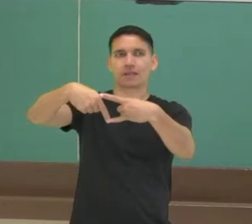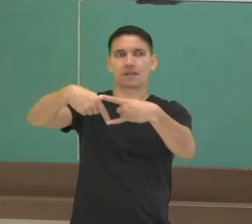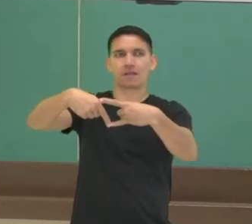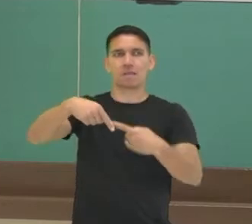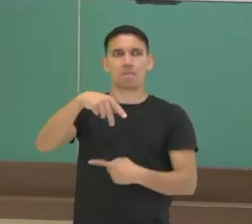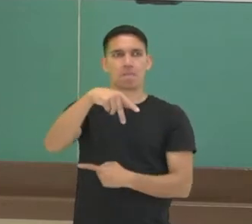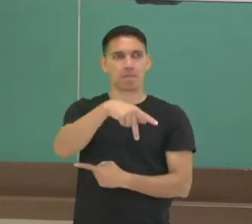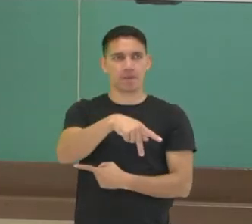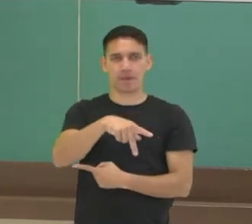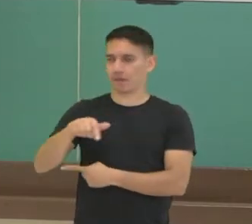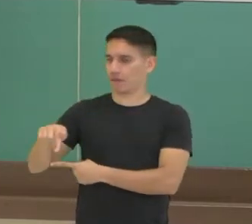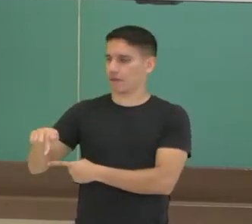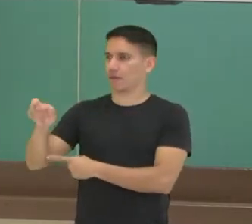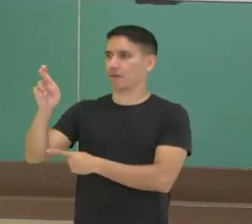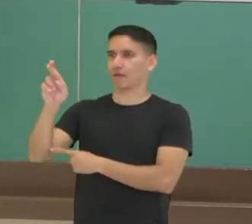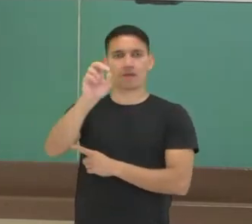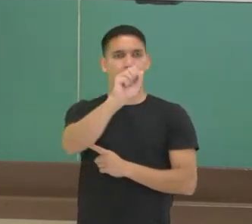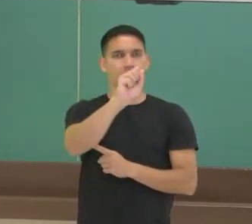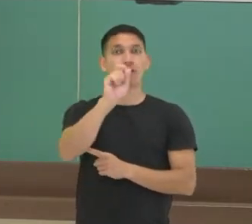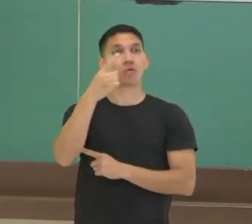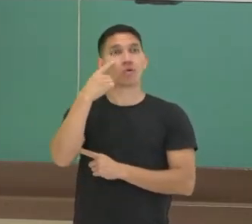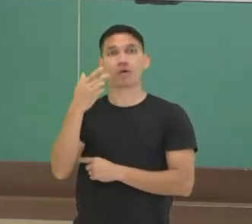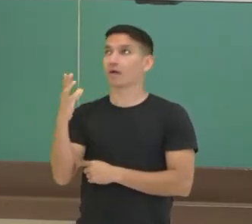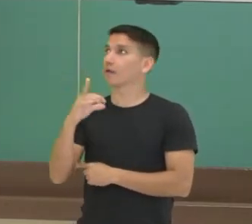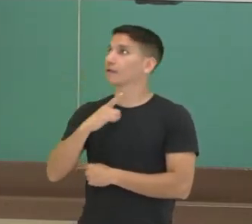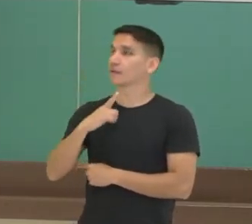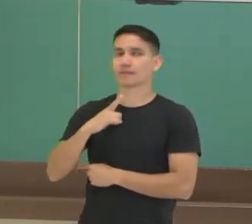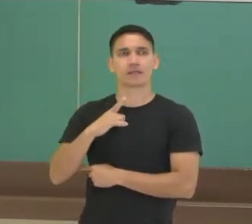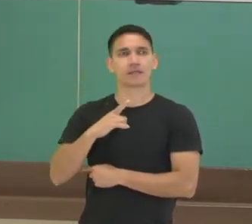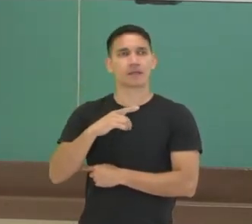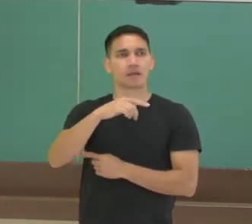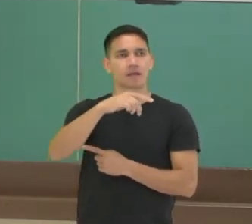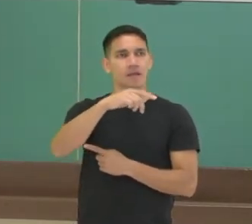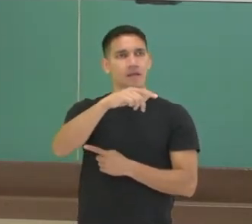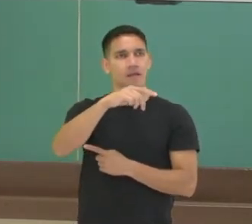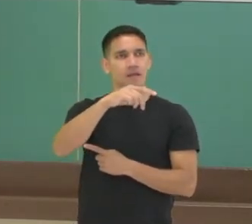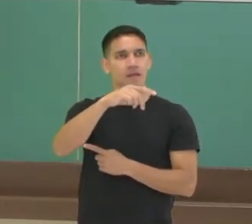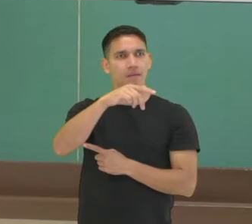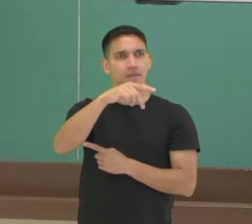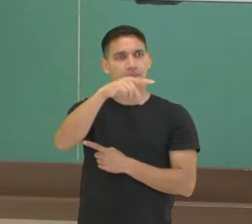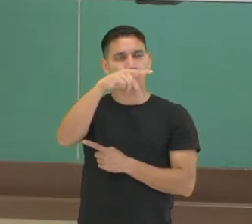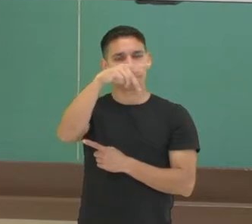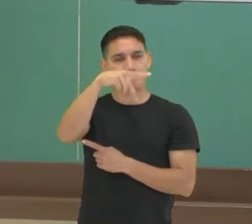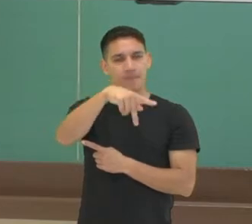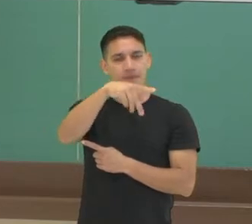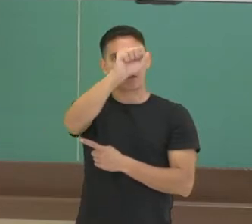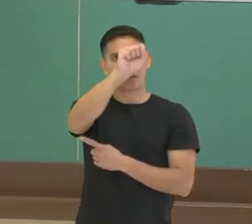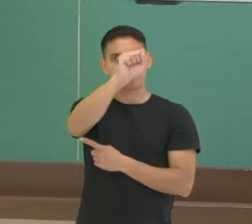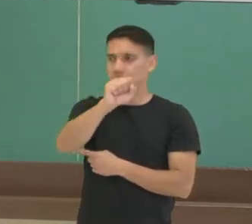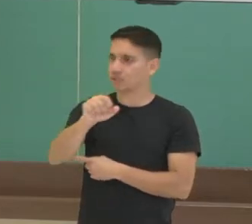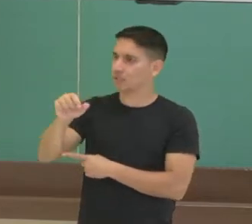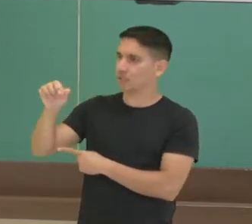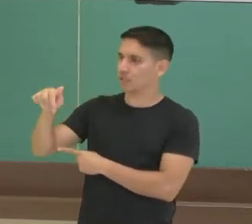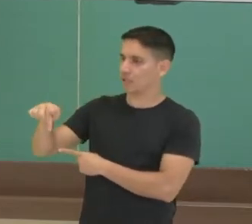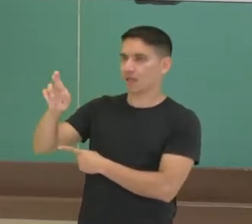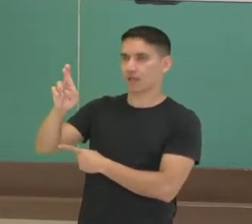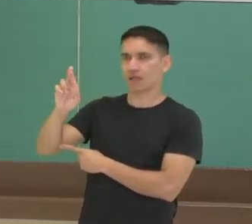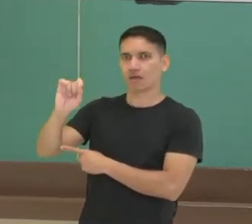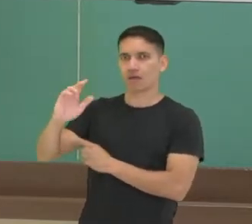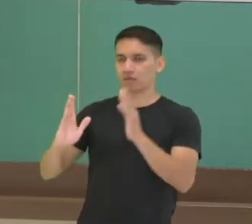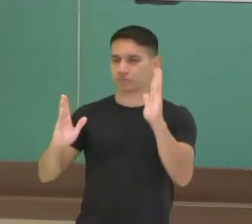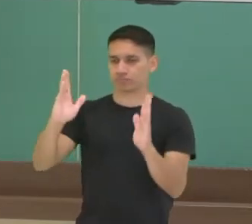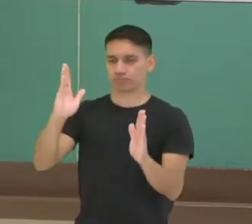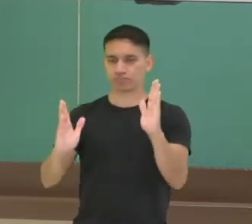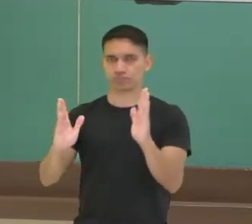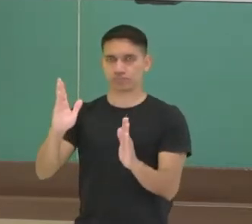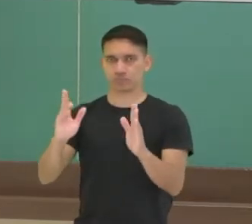PQRS, os lados PS e QR são paralelos. Repare que o PS vai ser a